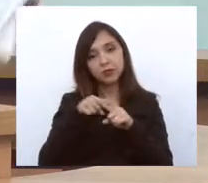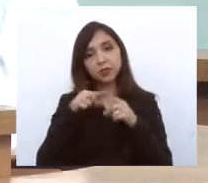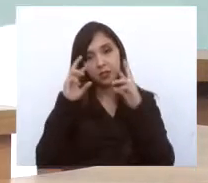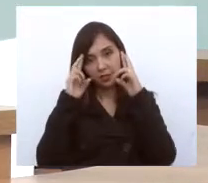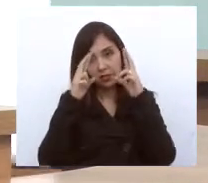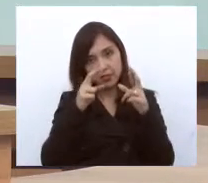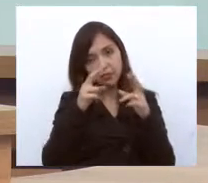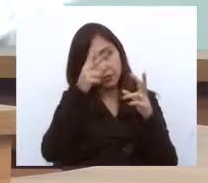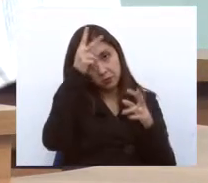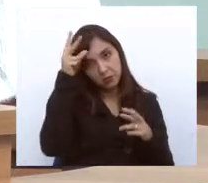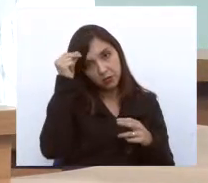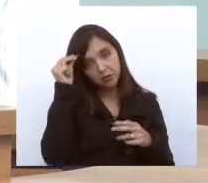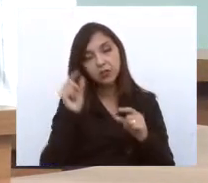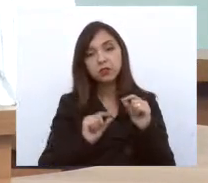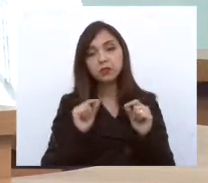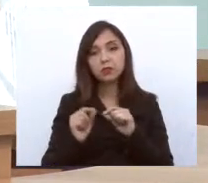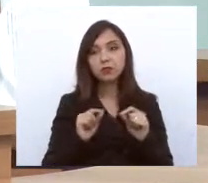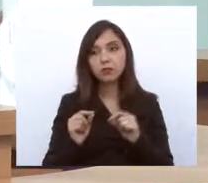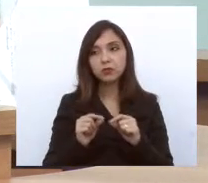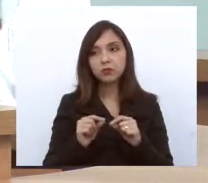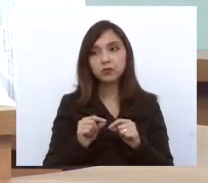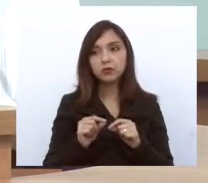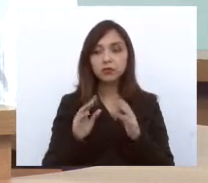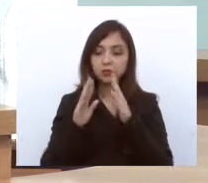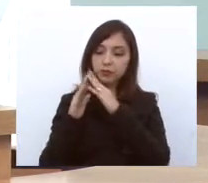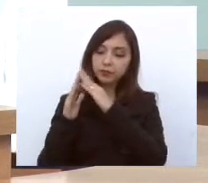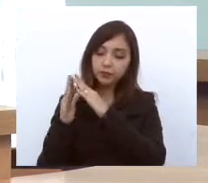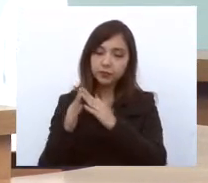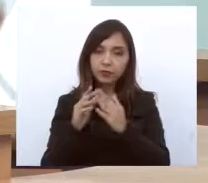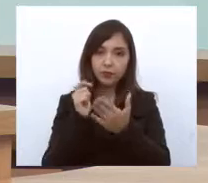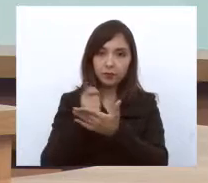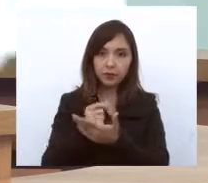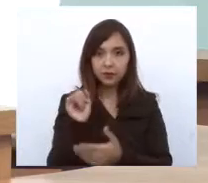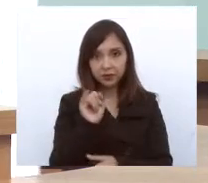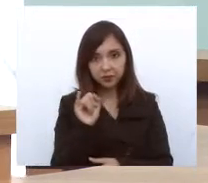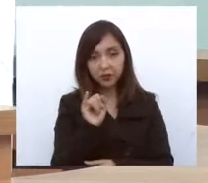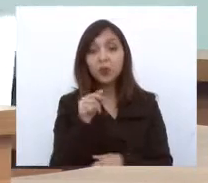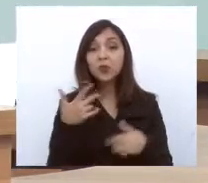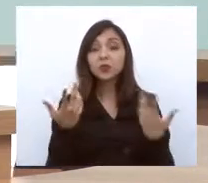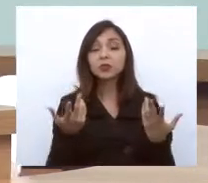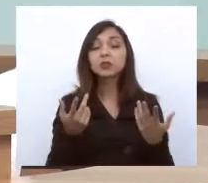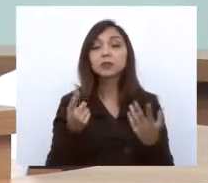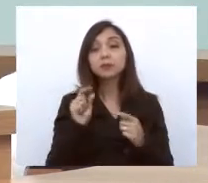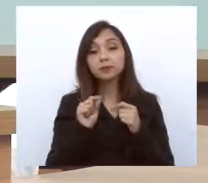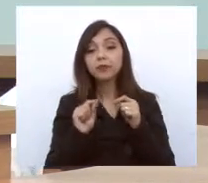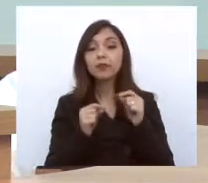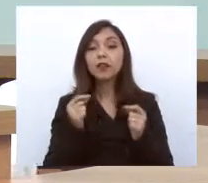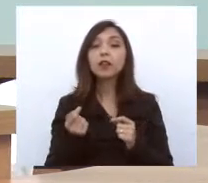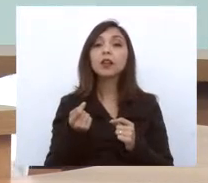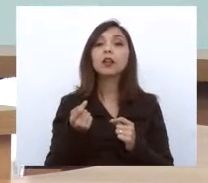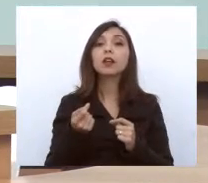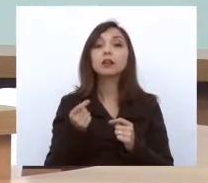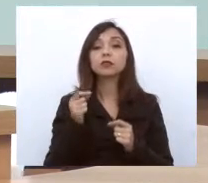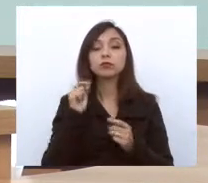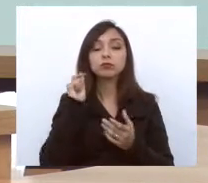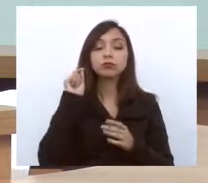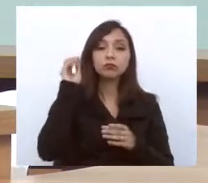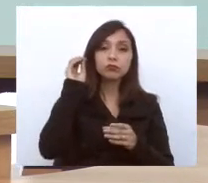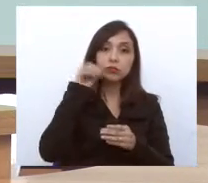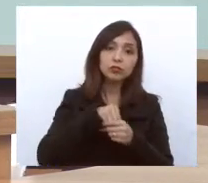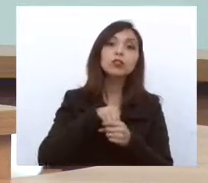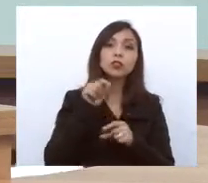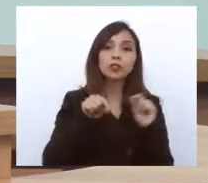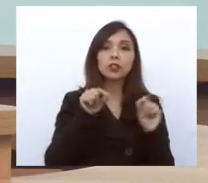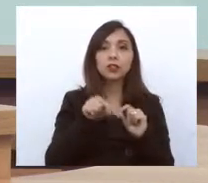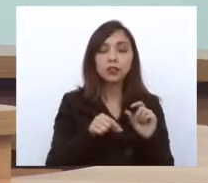Agora, quem não está respeitando a Prefeitura, aliás, os moradores que pagam os impostos, e quem votou nesses vereadores, somos nós, é o